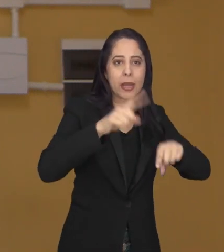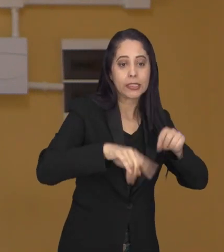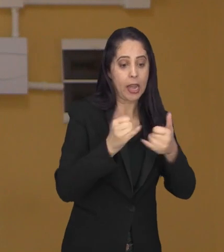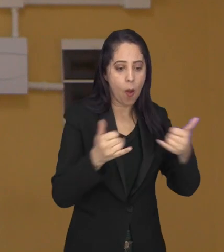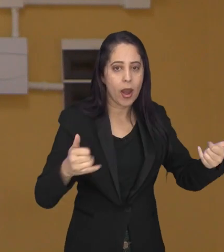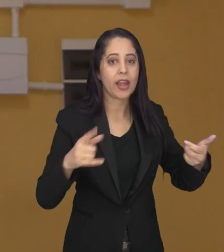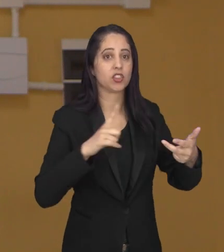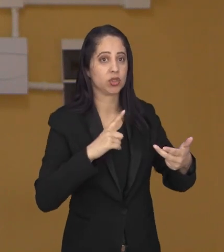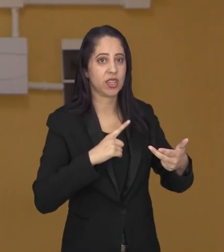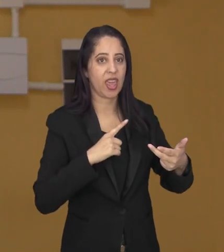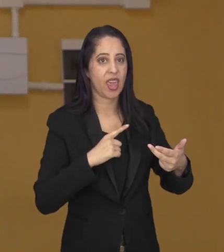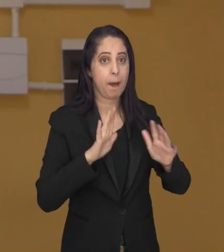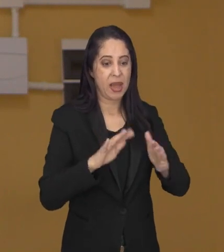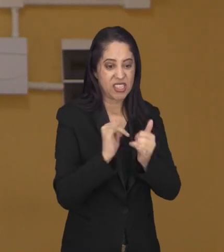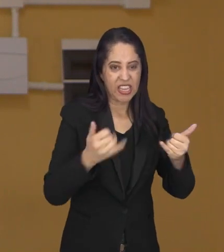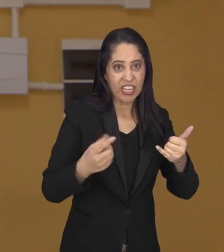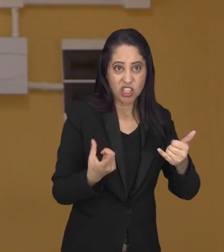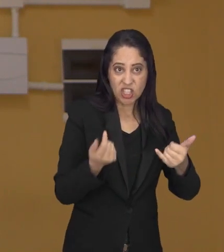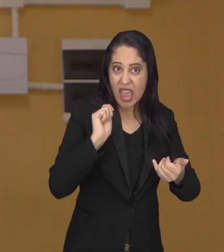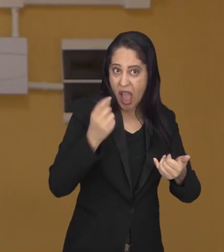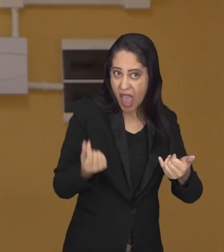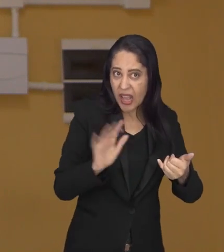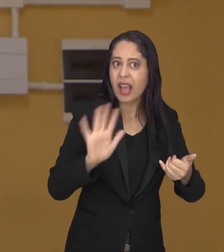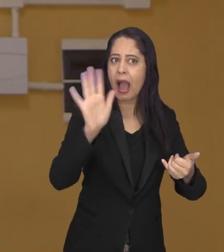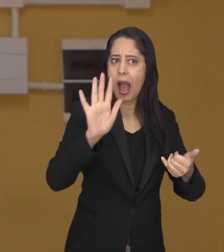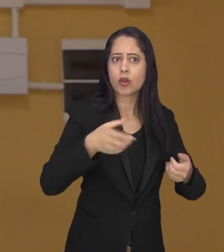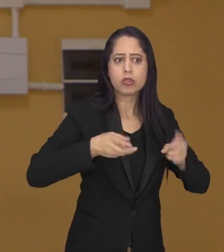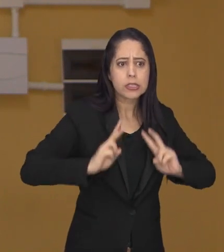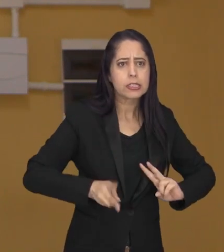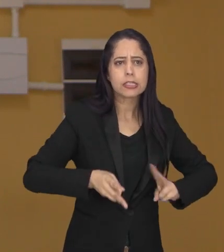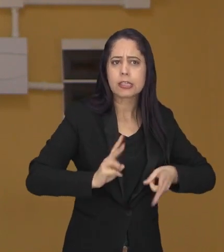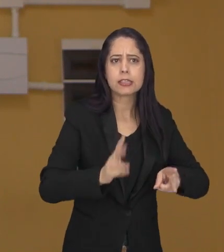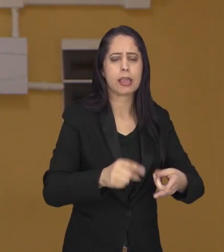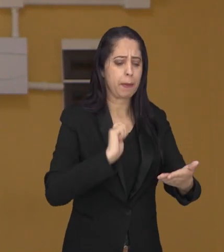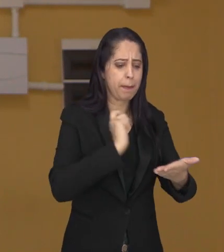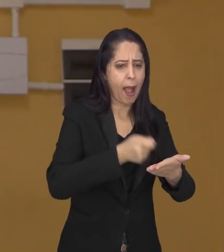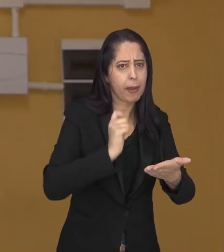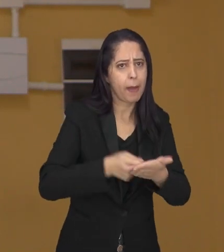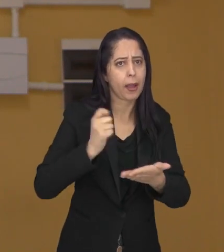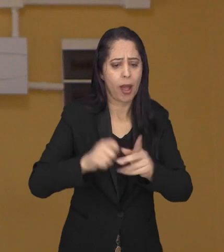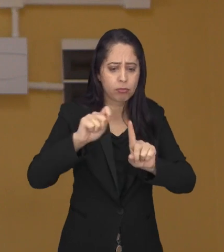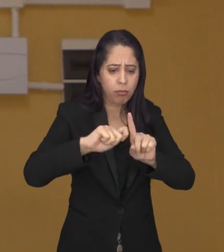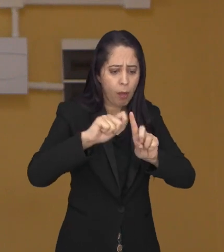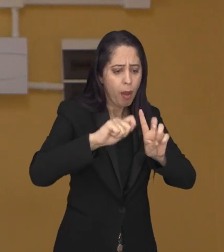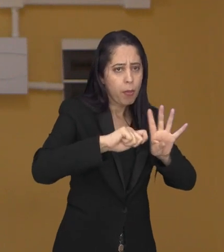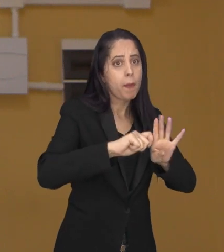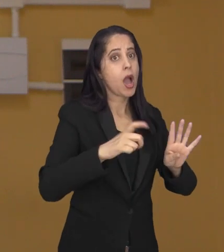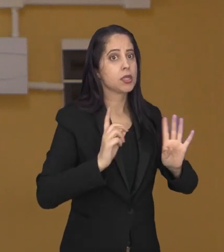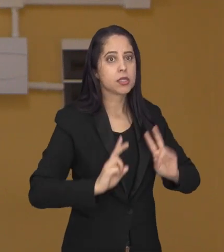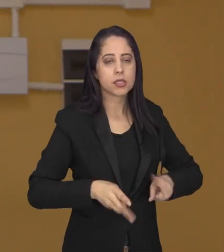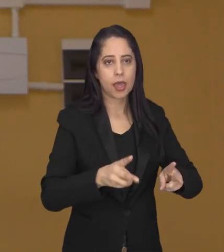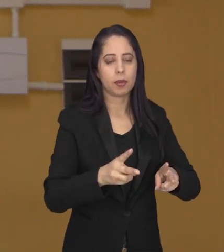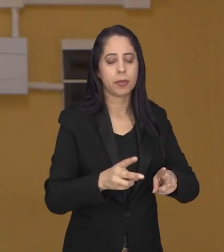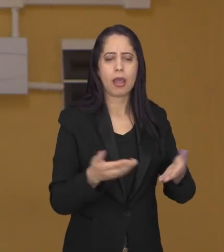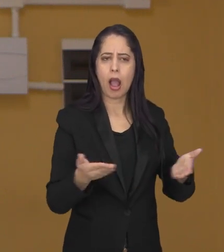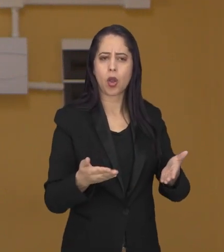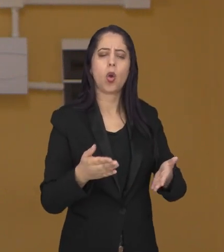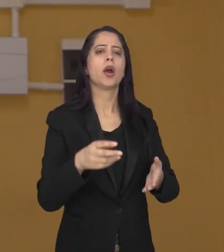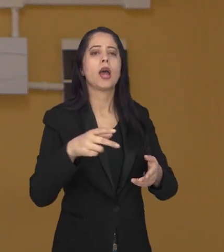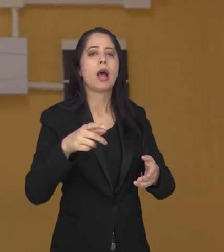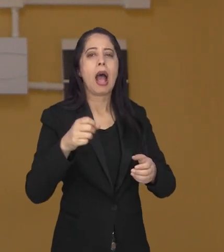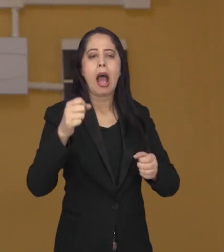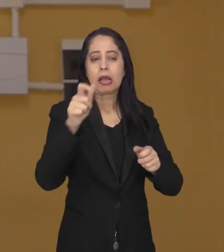qualquer imóvel, seja comercial ou residencial, pode recorrer a esse modelo de abastecimento de energia. E a tendência é que a